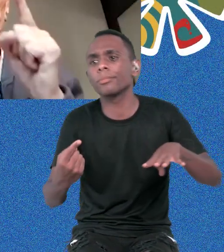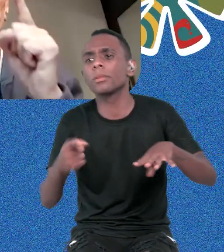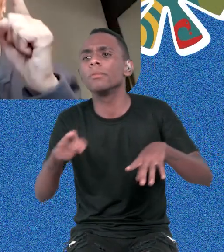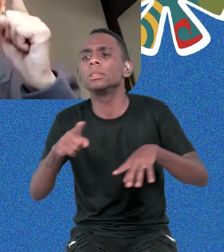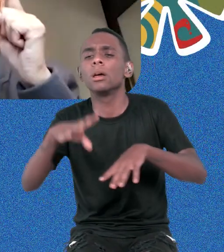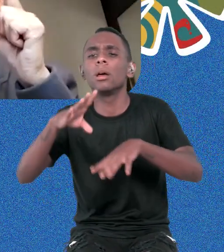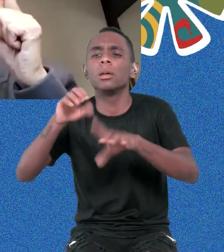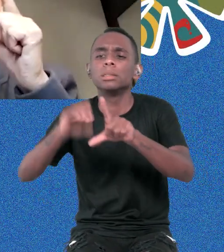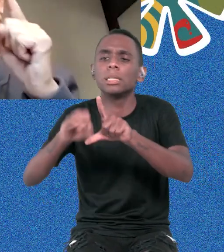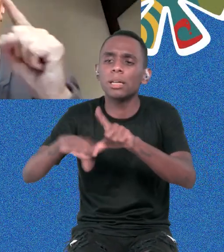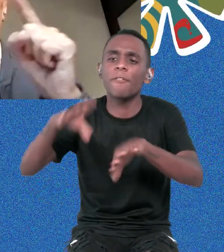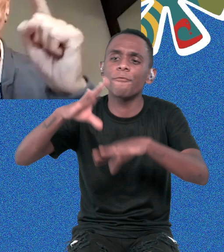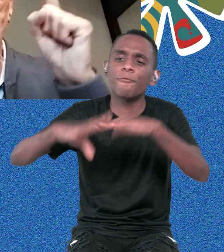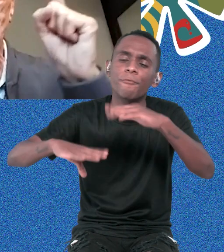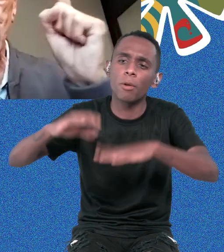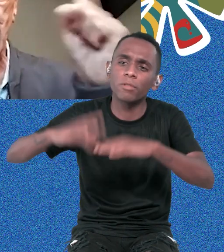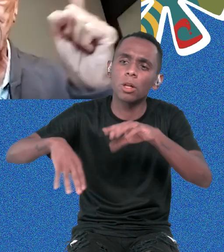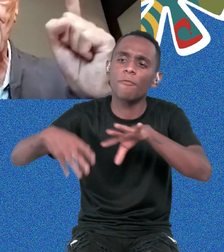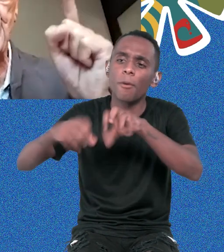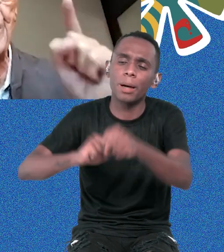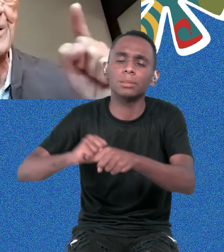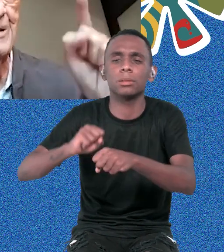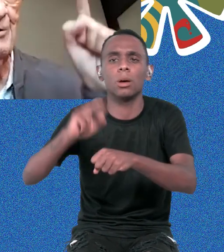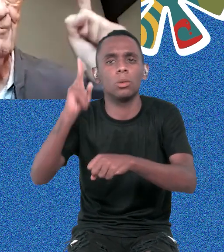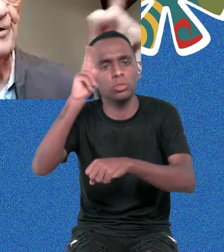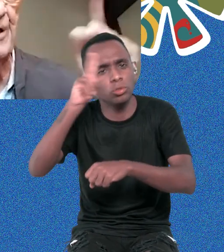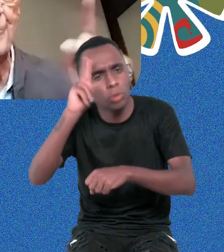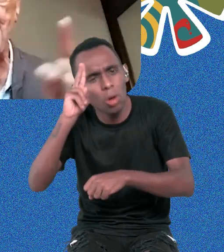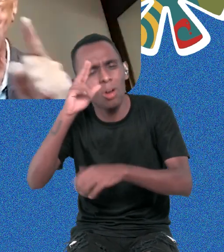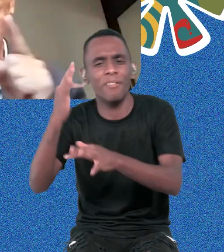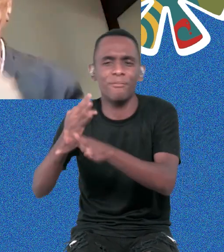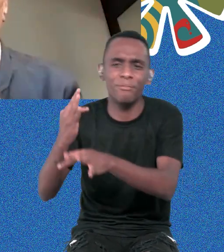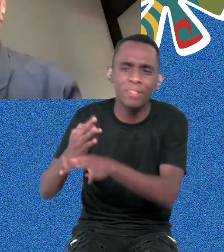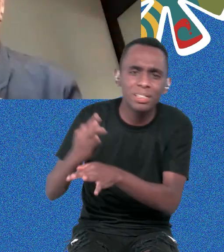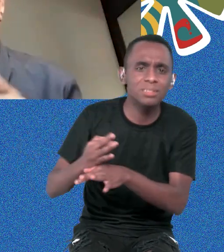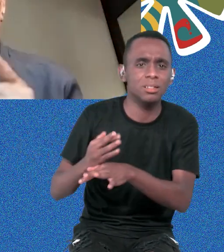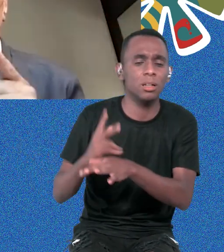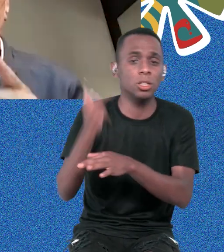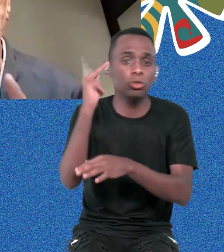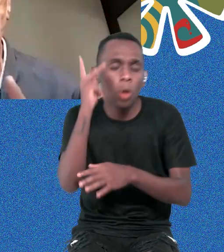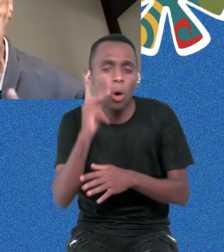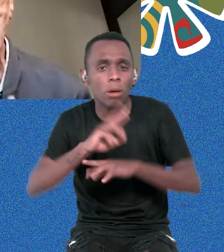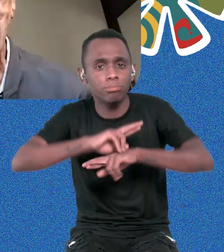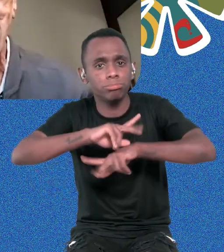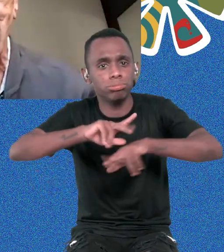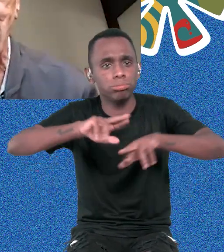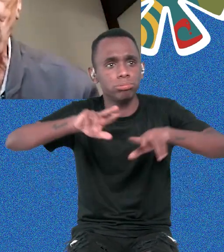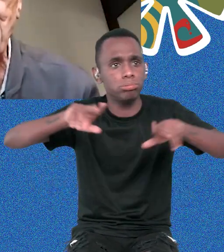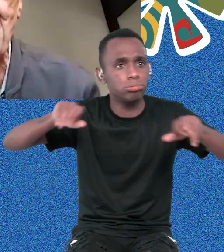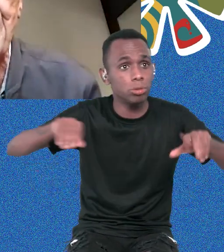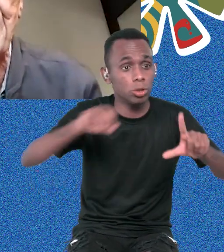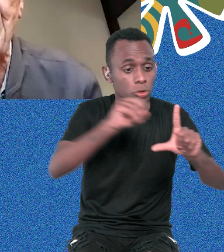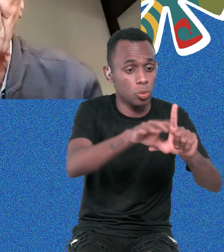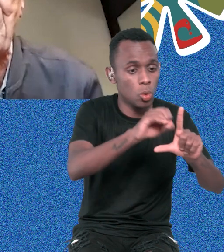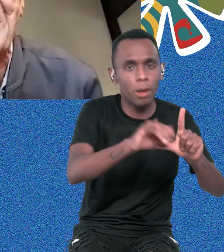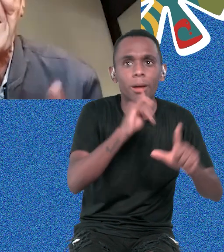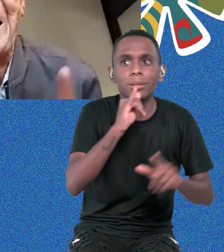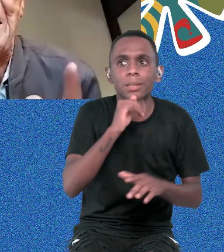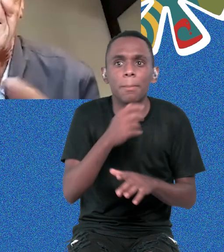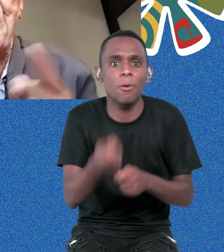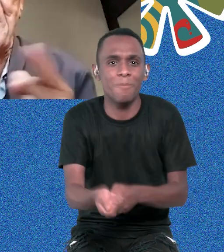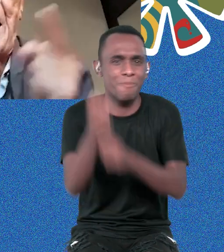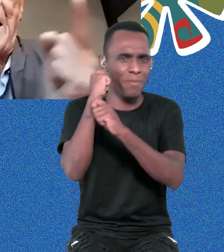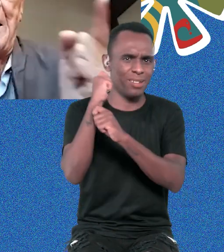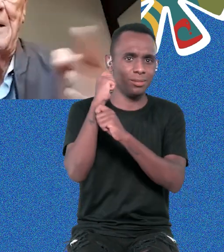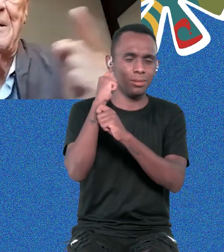Você é licenciado em história. Você é licenciado em direito. Você é licenciado em física. Você é licenciado. O sea, esa palabra no es solo licenciado en